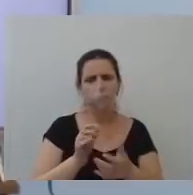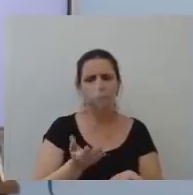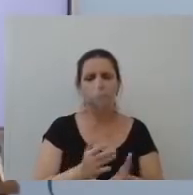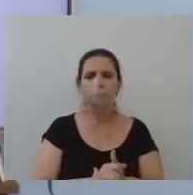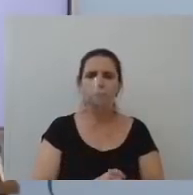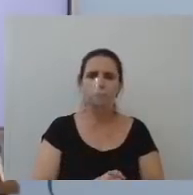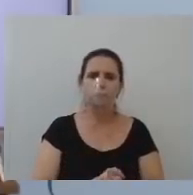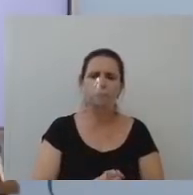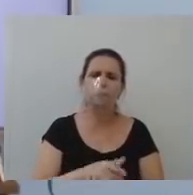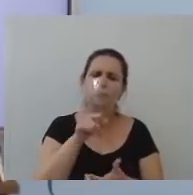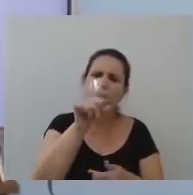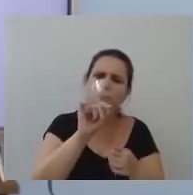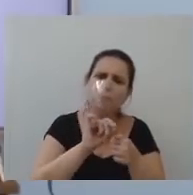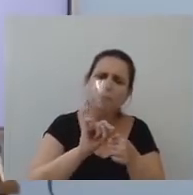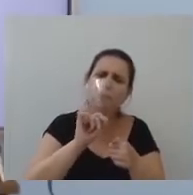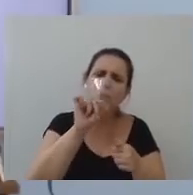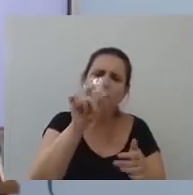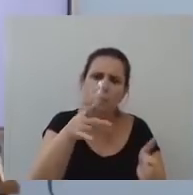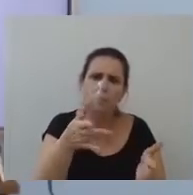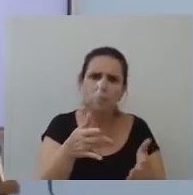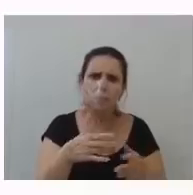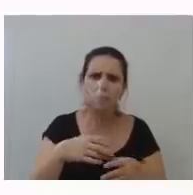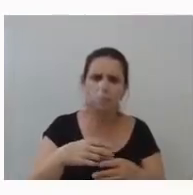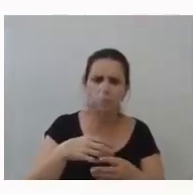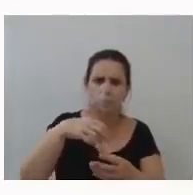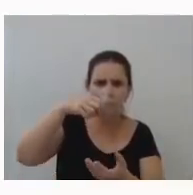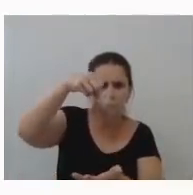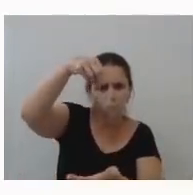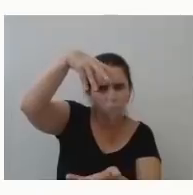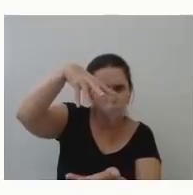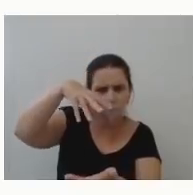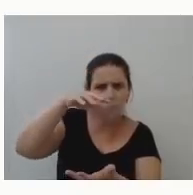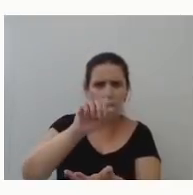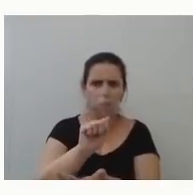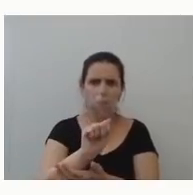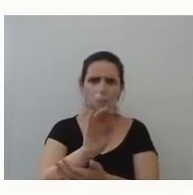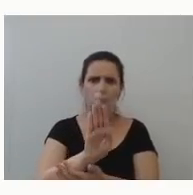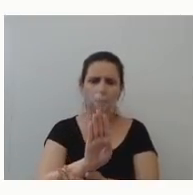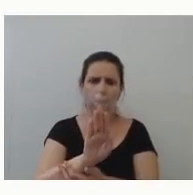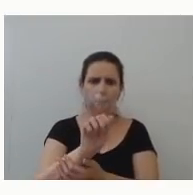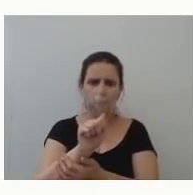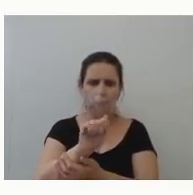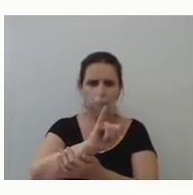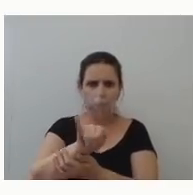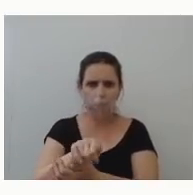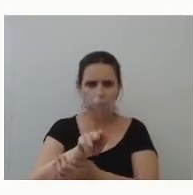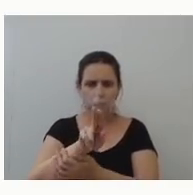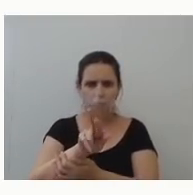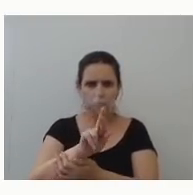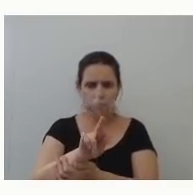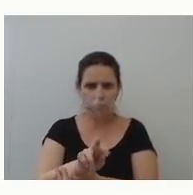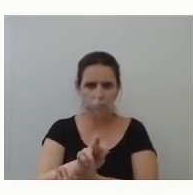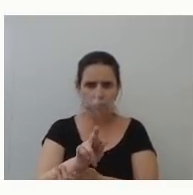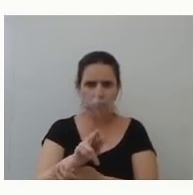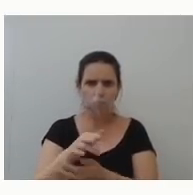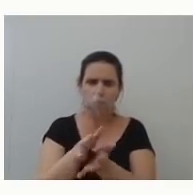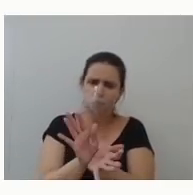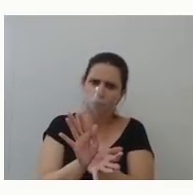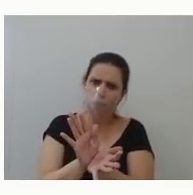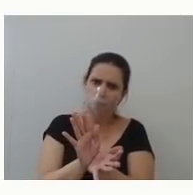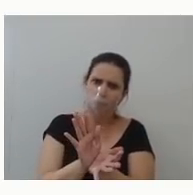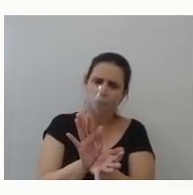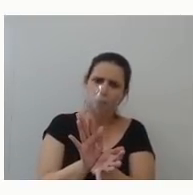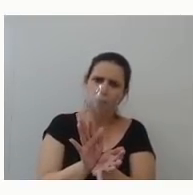impedimento não. O que é que você vai fazer? Tem um abajur na tua casa ou até mesmo um outro aparelho de